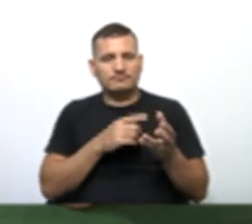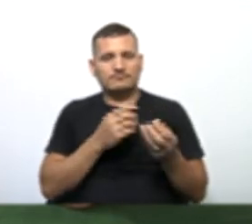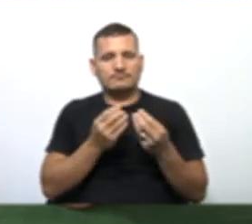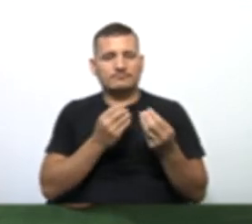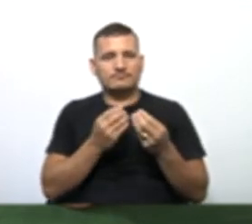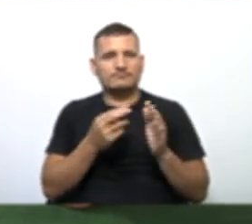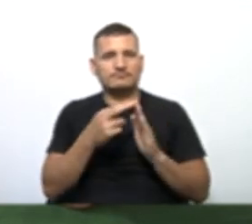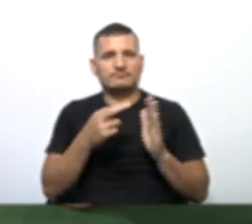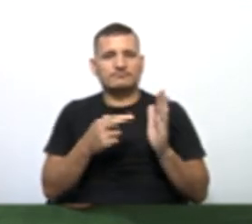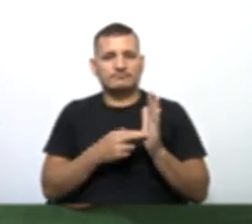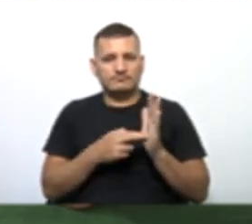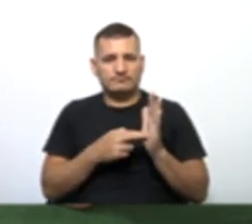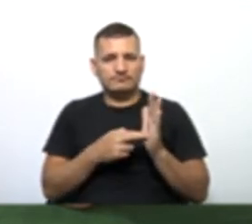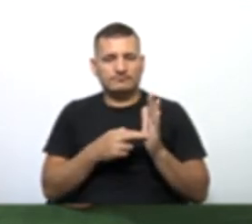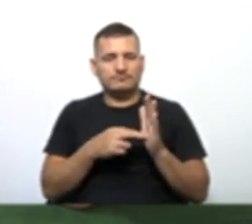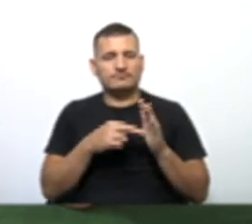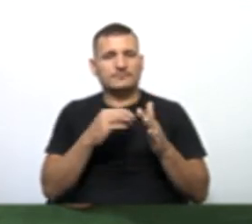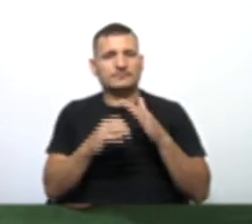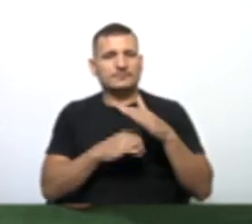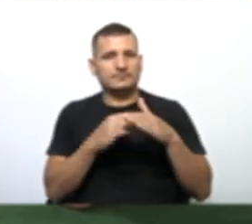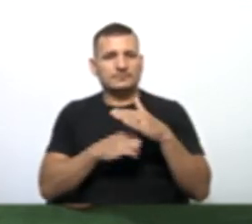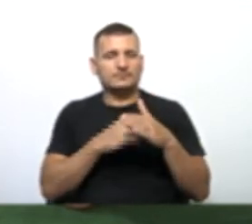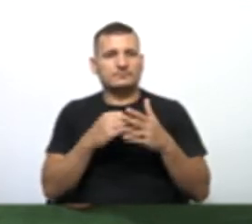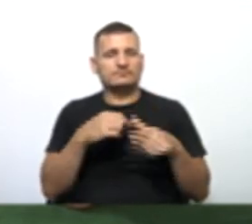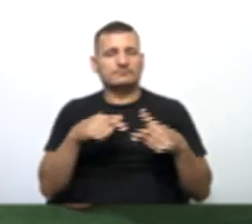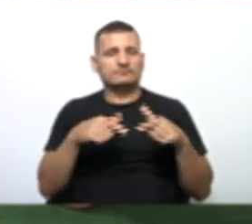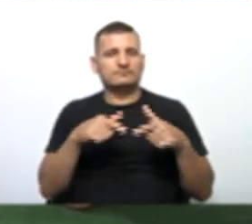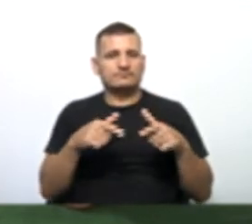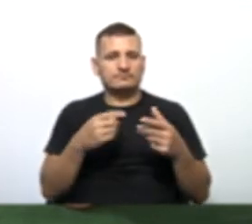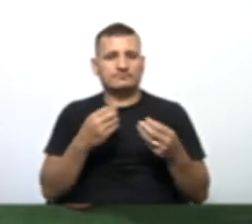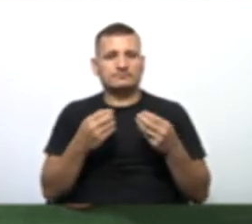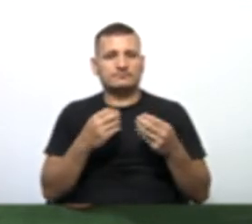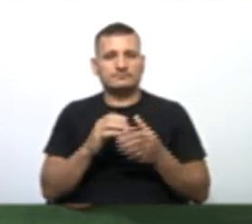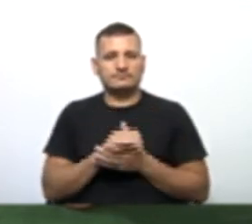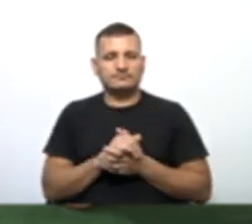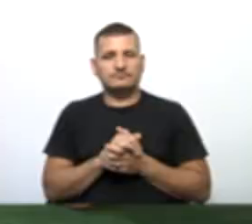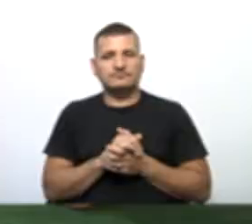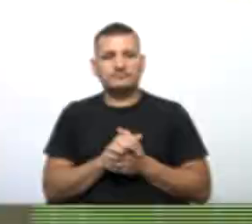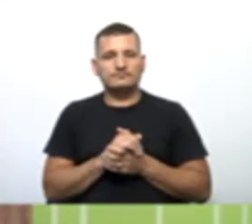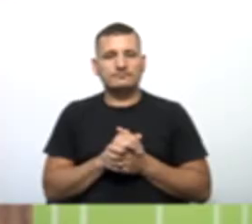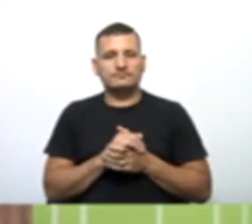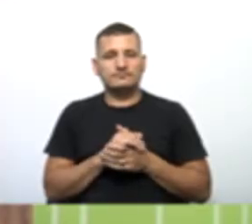de negócio e o dia a dia de trabalho. Isso, né? Exato. Então, assim, o ambiente de produção, ele